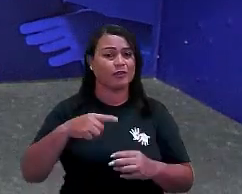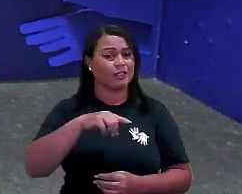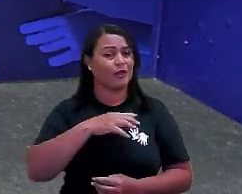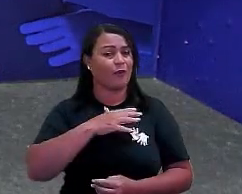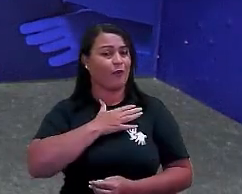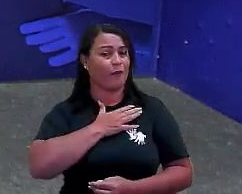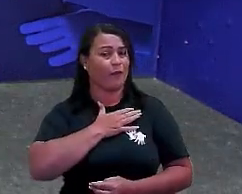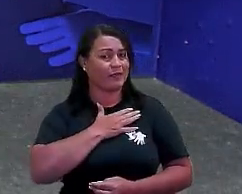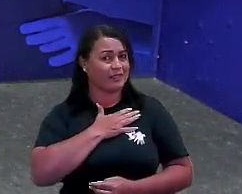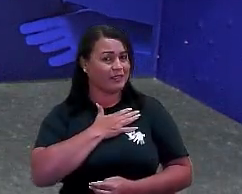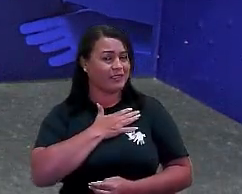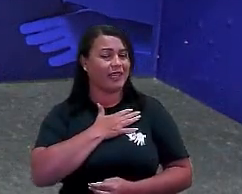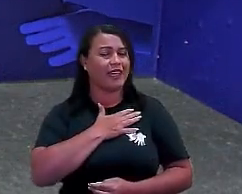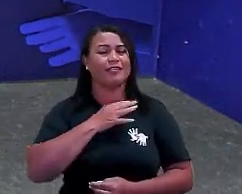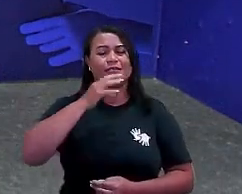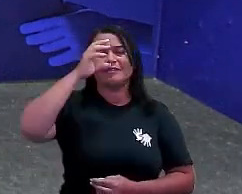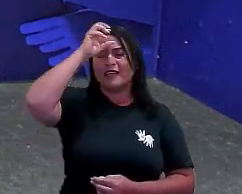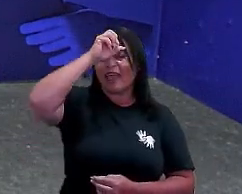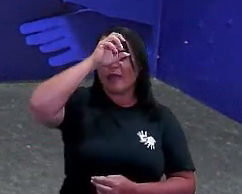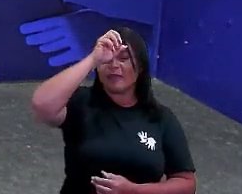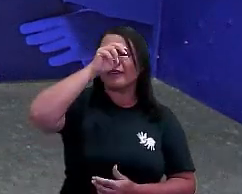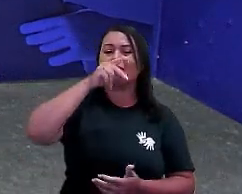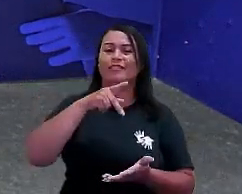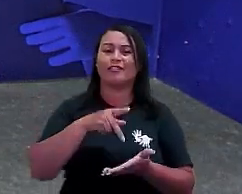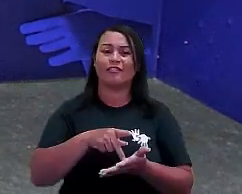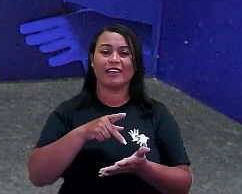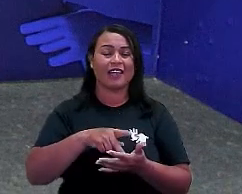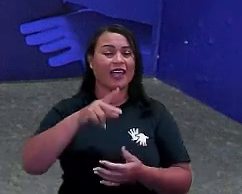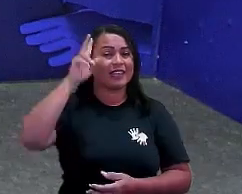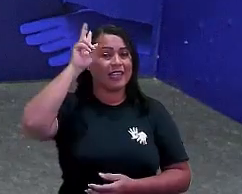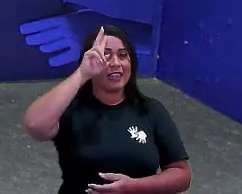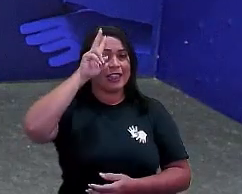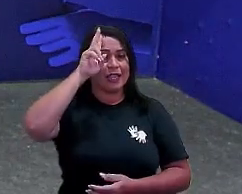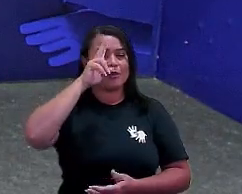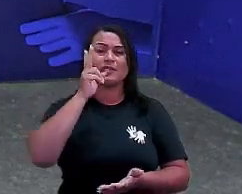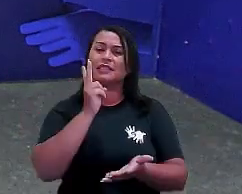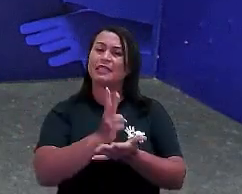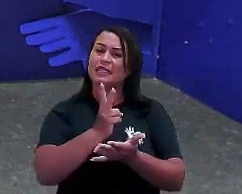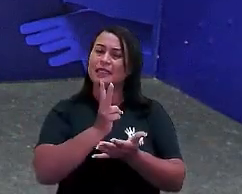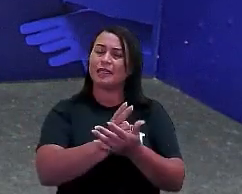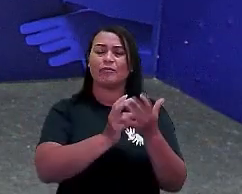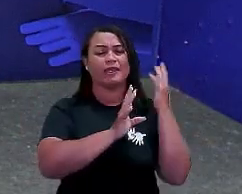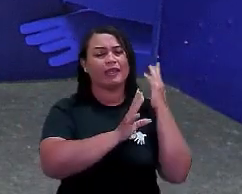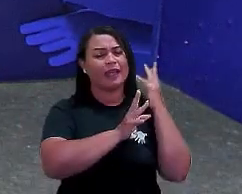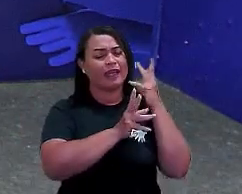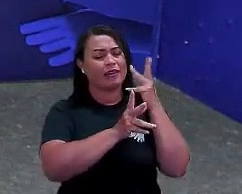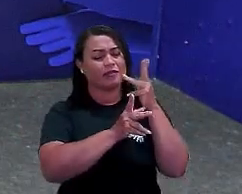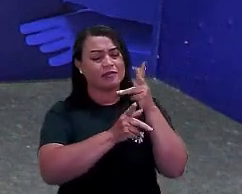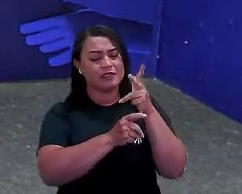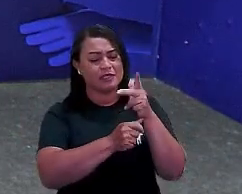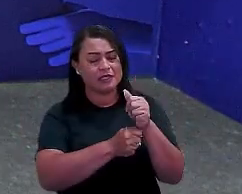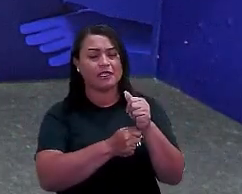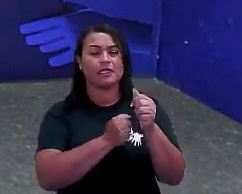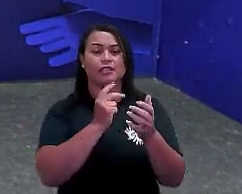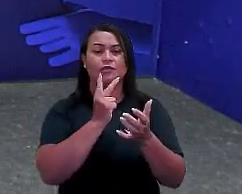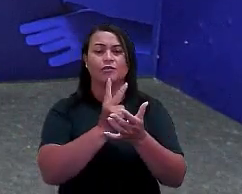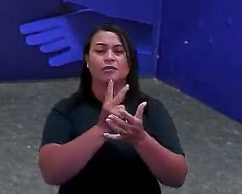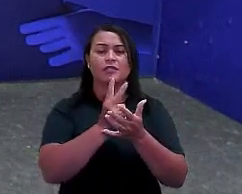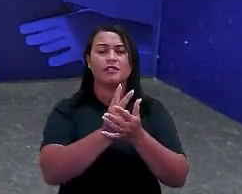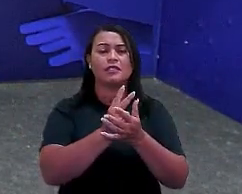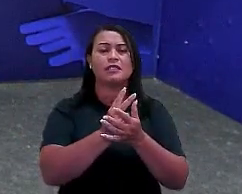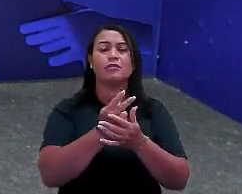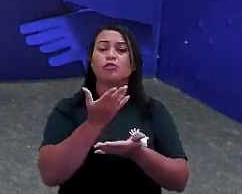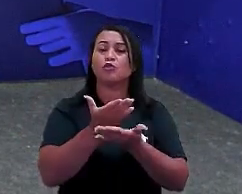tenha gostado, que tenha aprendido bastante. Lembre-se de sempre estar revisando, sempre estar retomando os